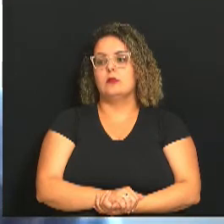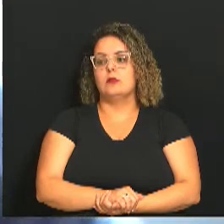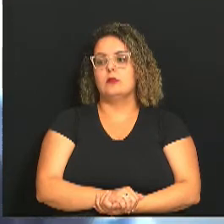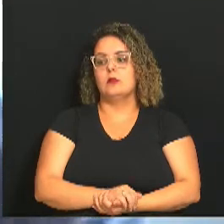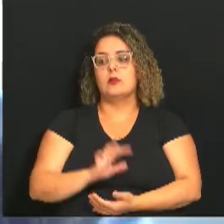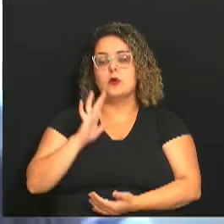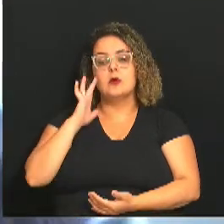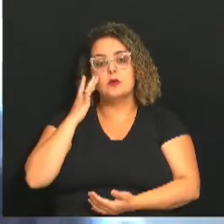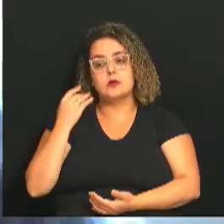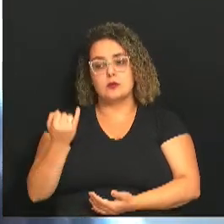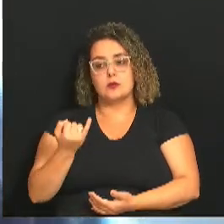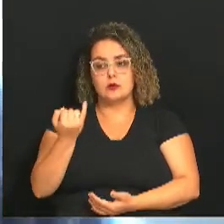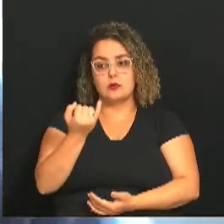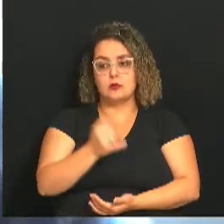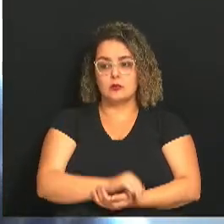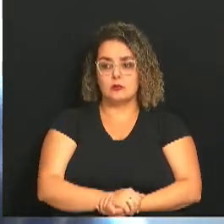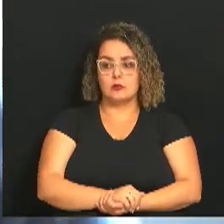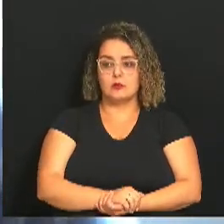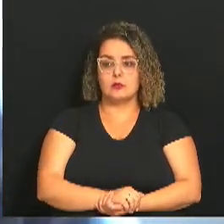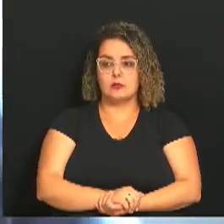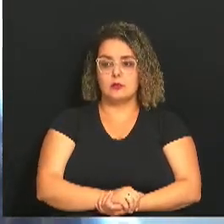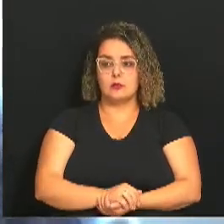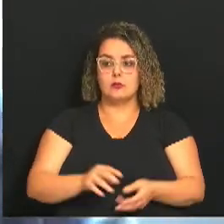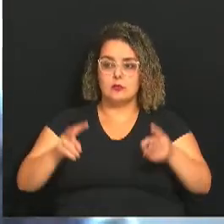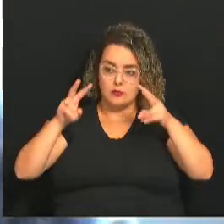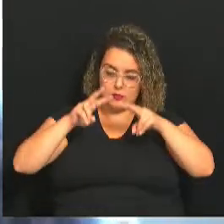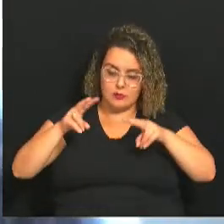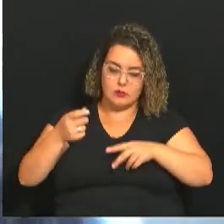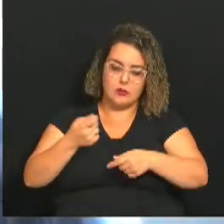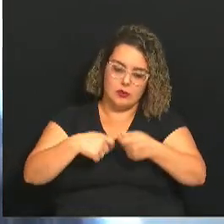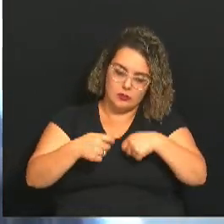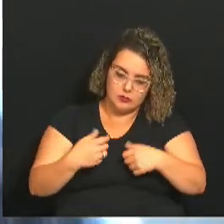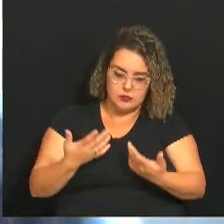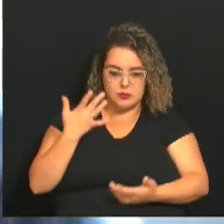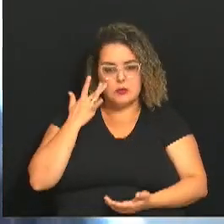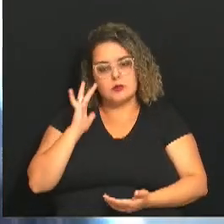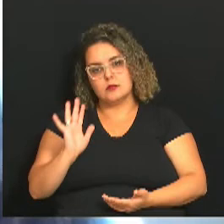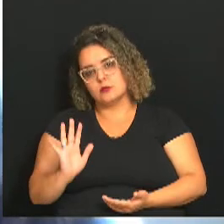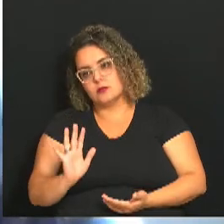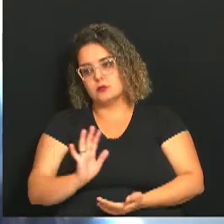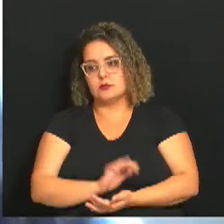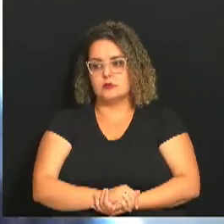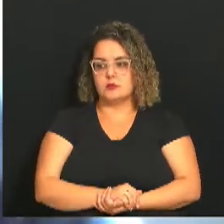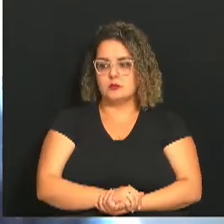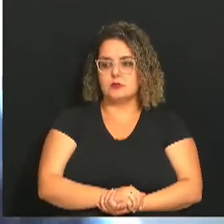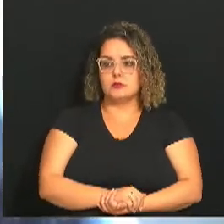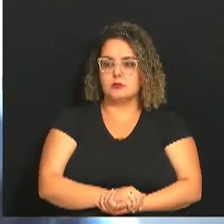né? Eu não sei do ponto de vista operacional, né? Como que é.